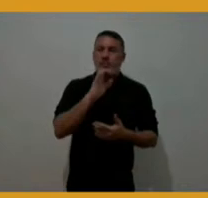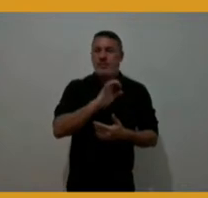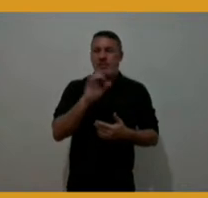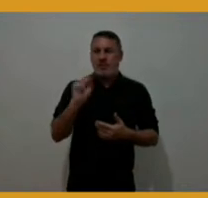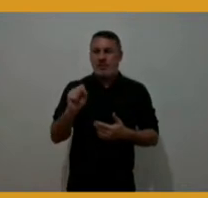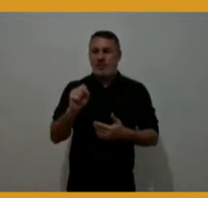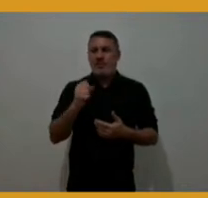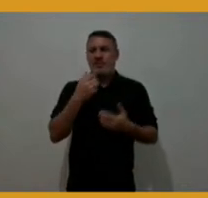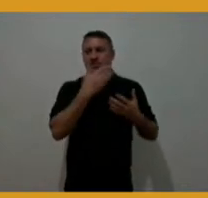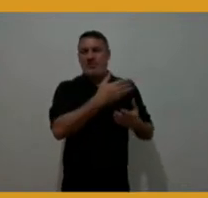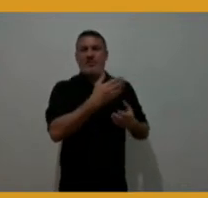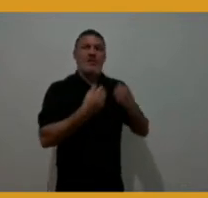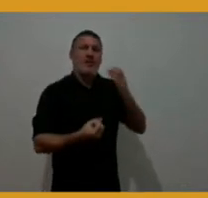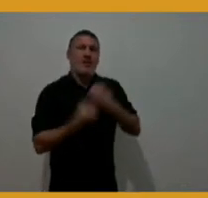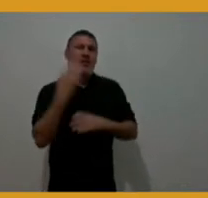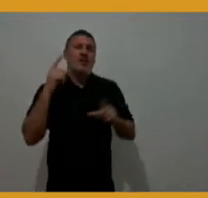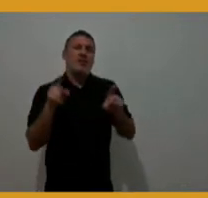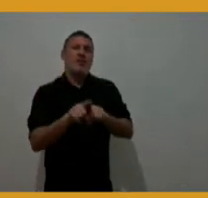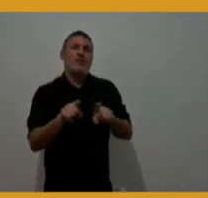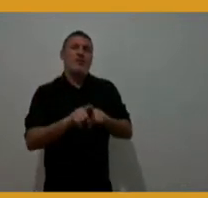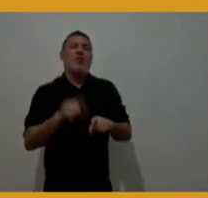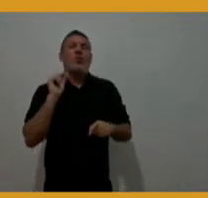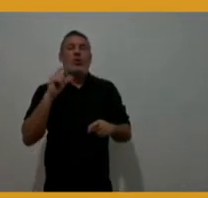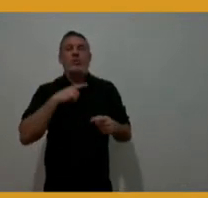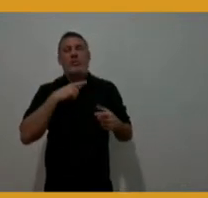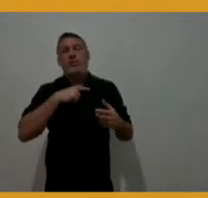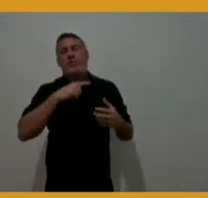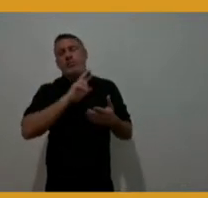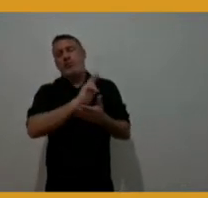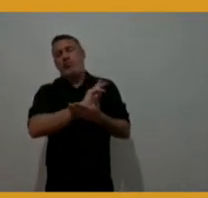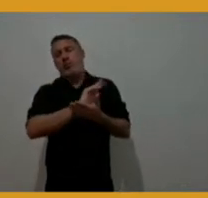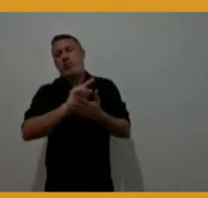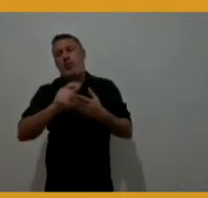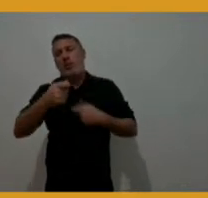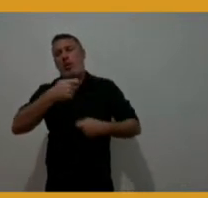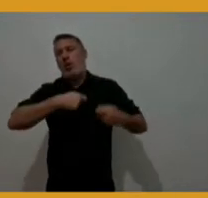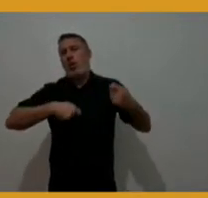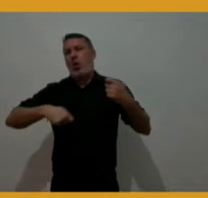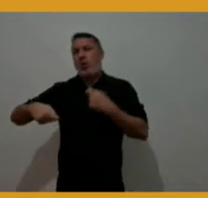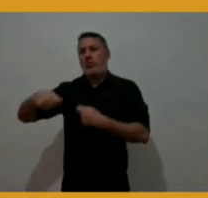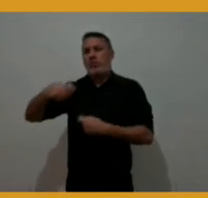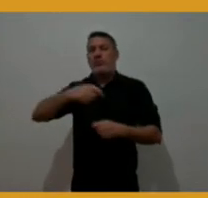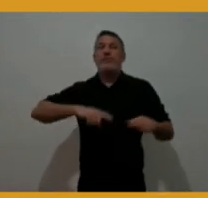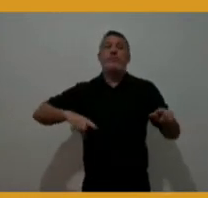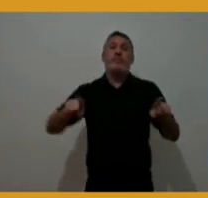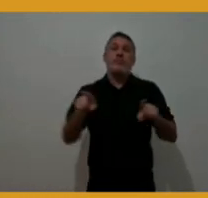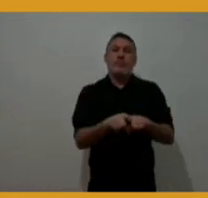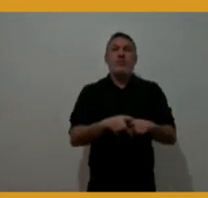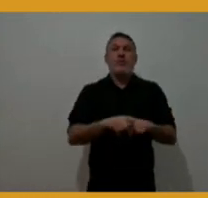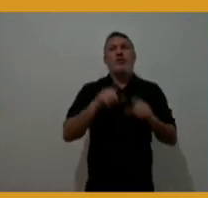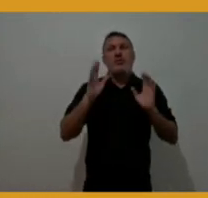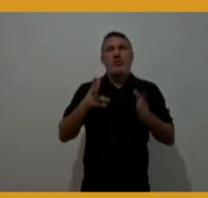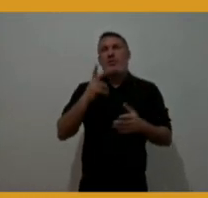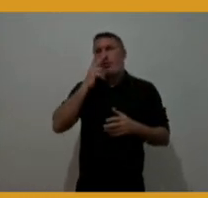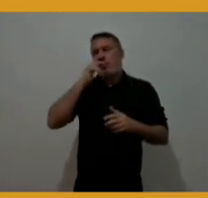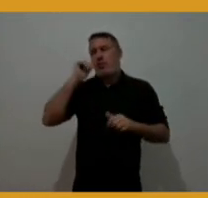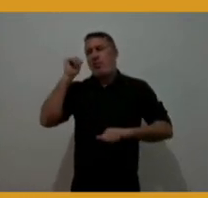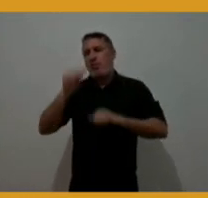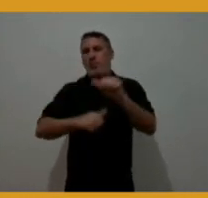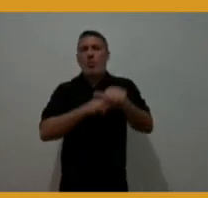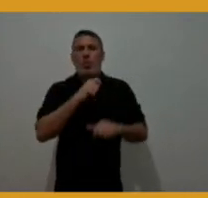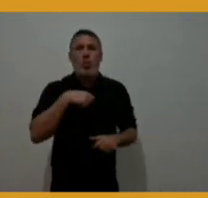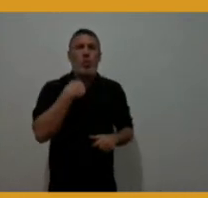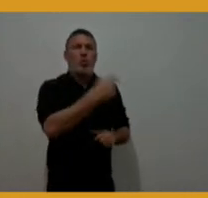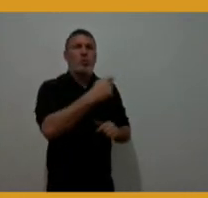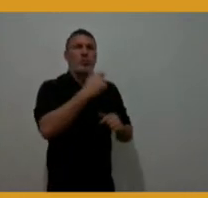origem a uma ampla rede de negócios. E isso já seria o bastante para transformá-lo em um gigante.